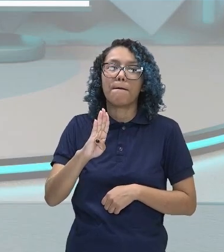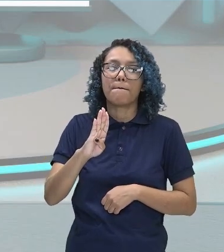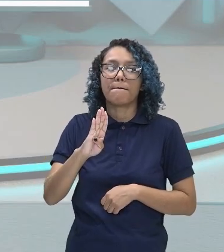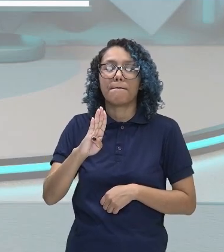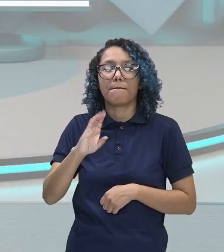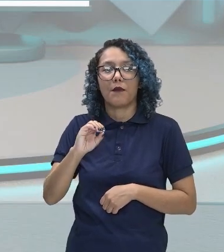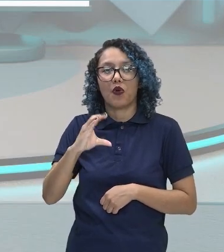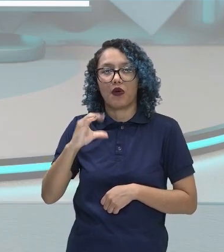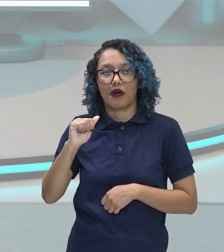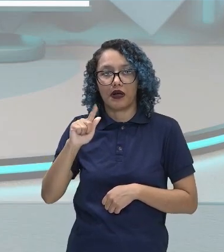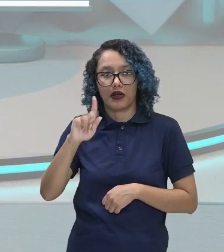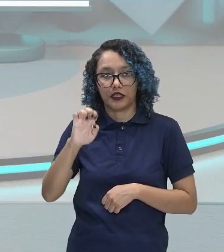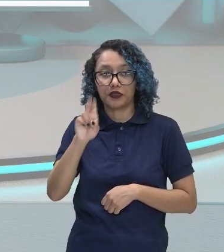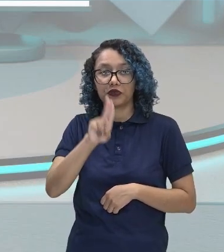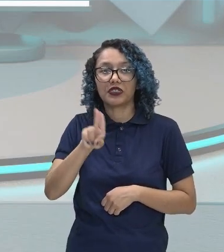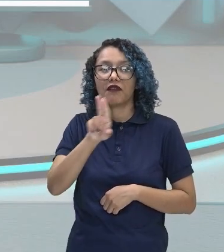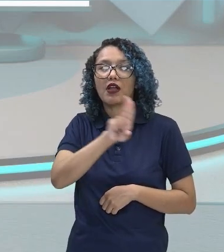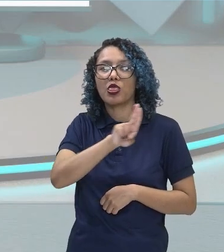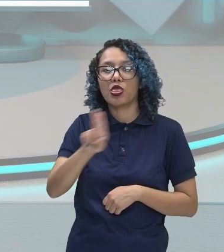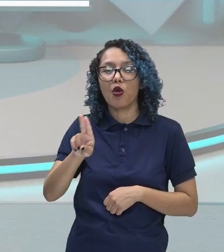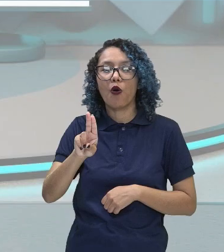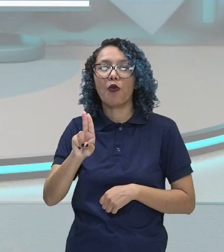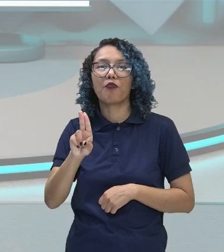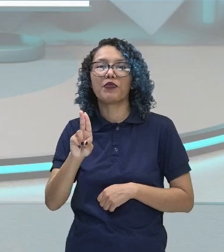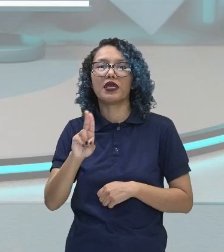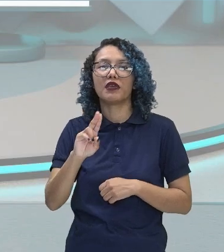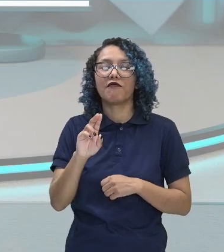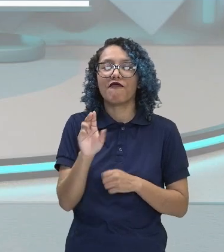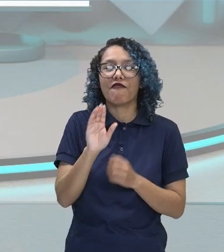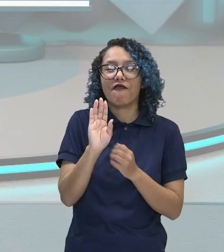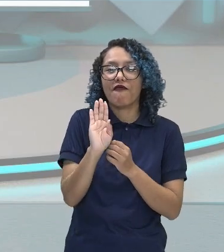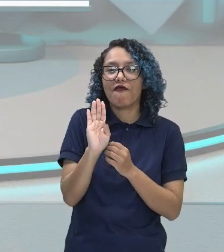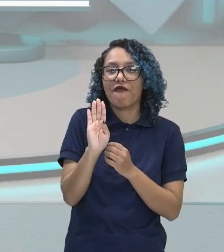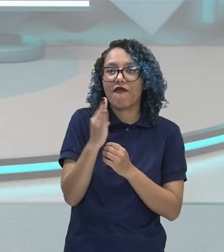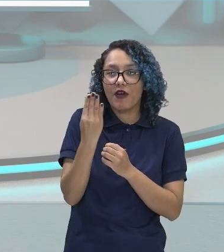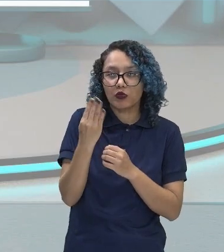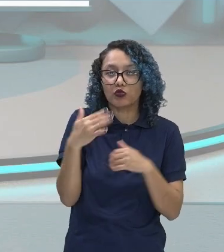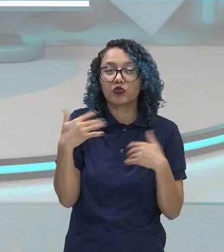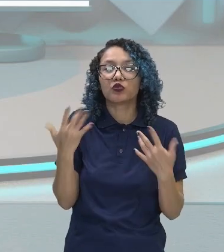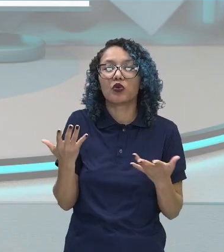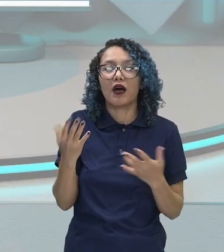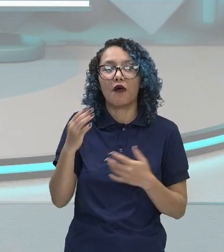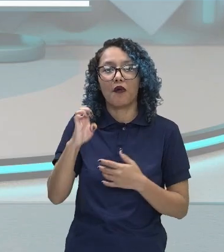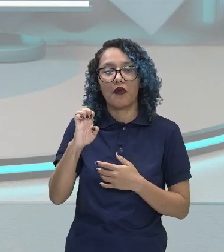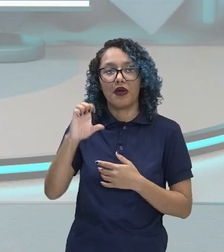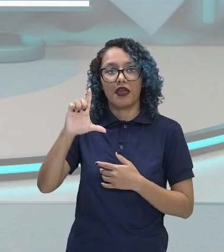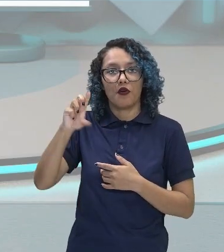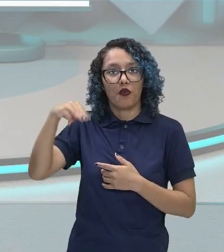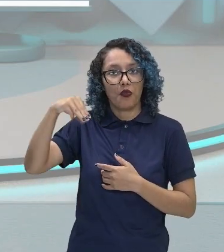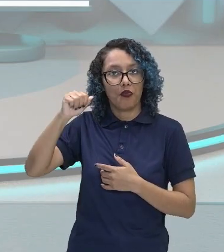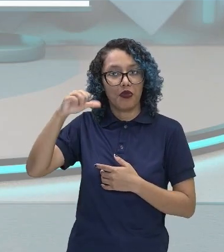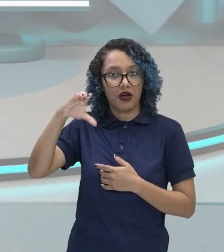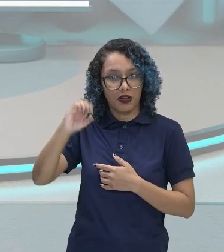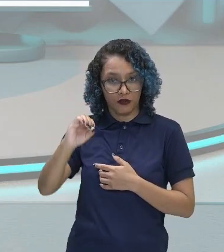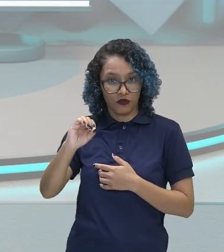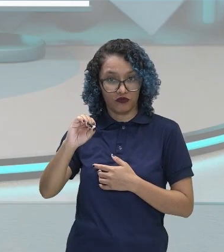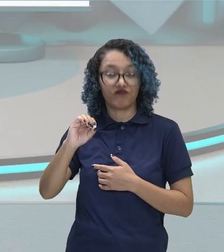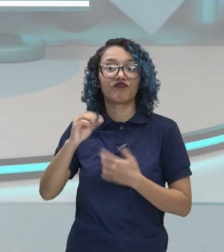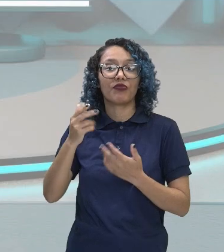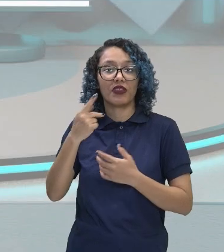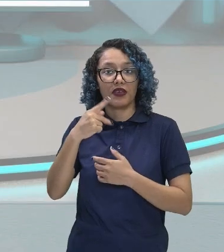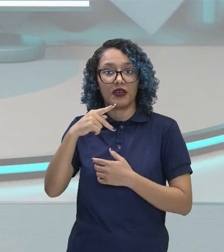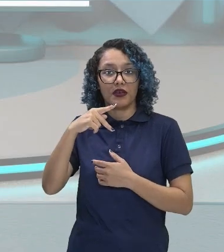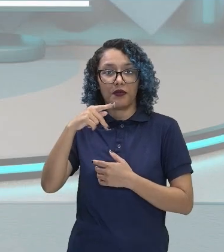usava o pseudônimo de Eumano Sadino. Esse era o pseudônimo dele. Lembrando que pseudônimo é um